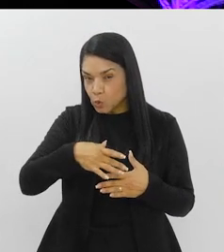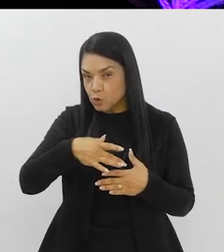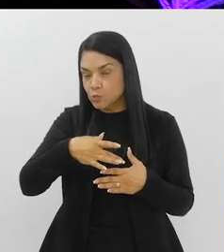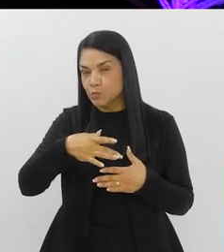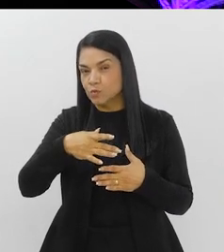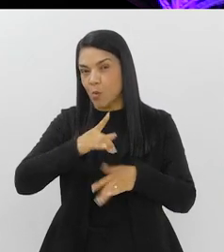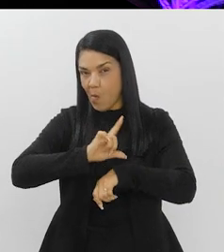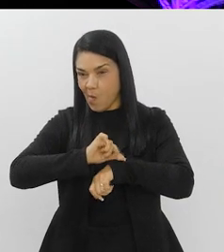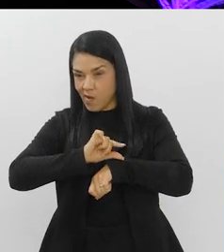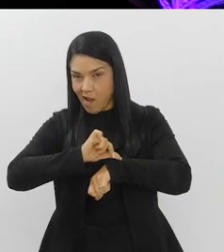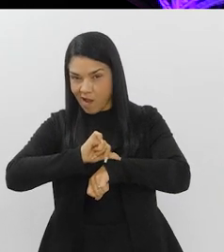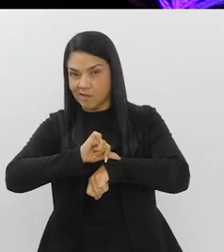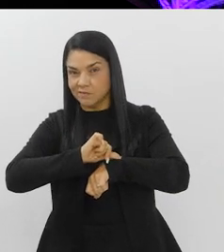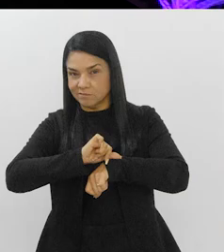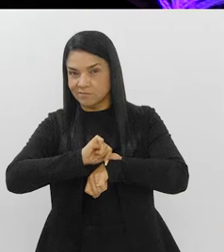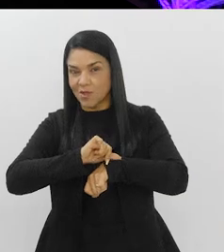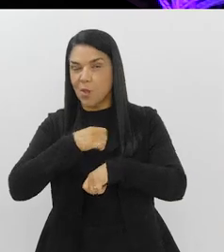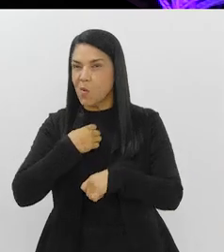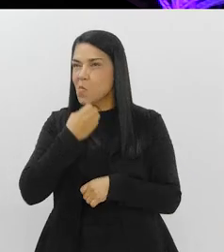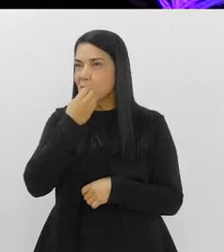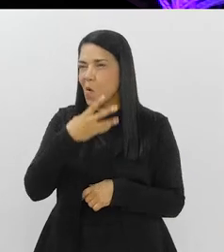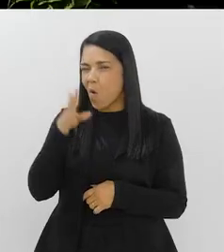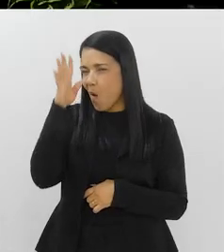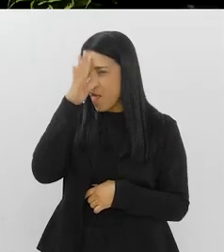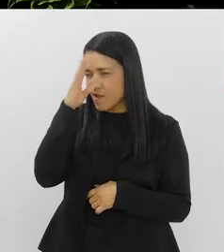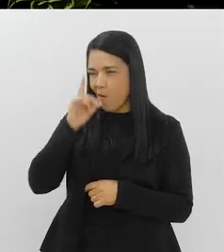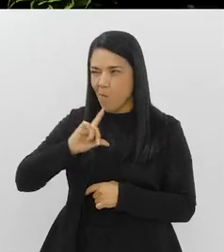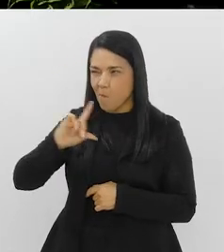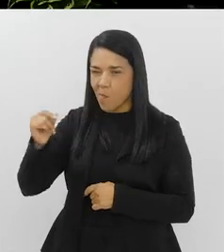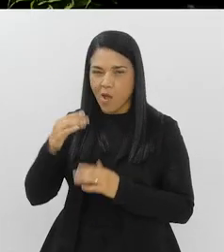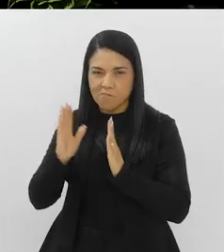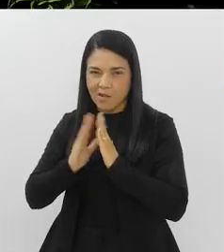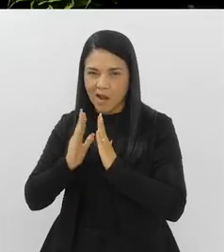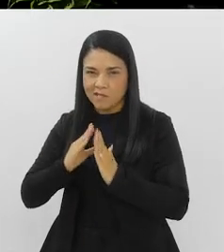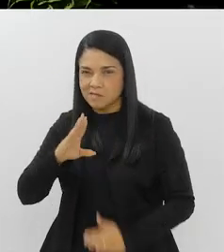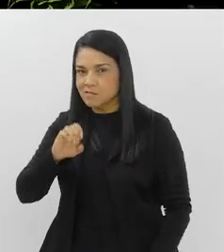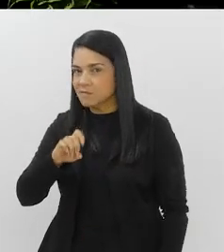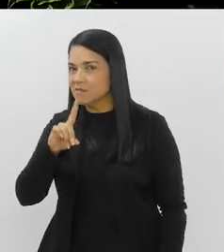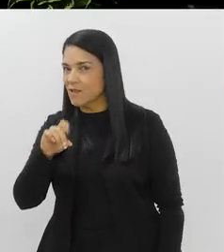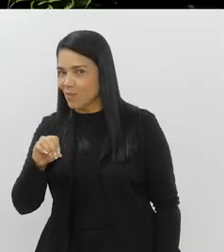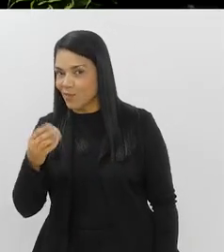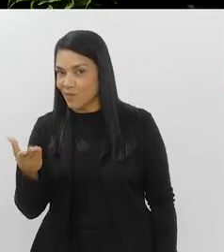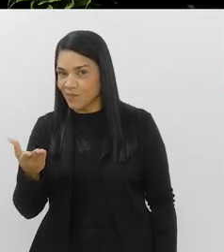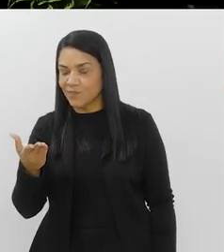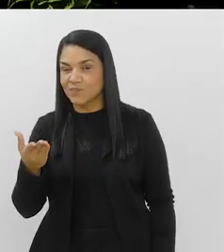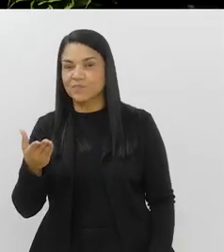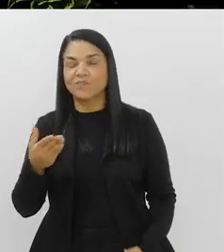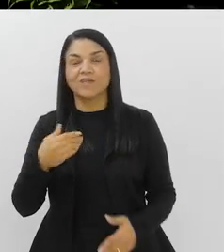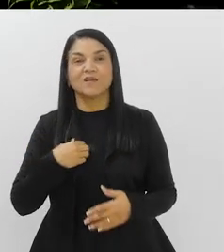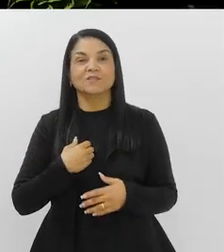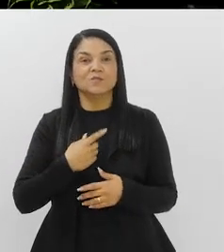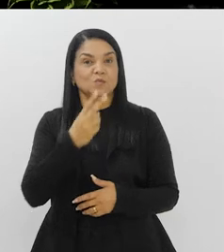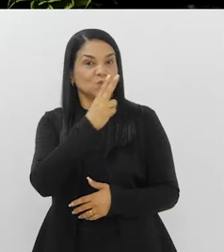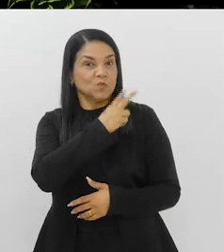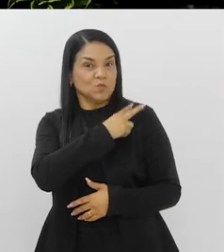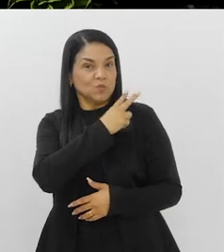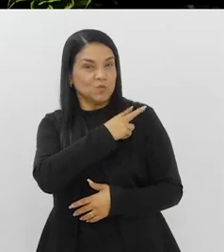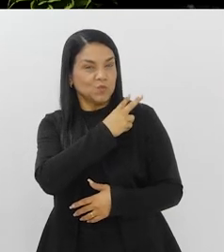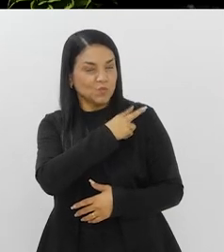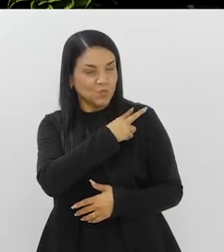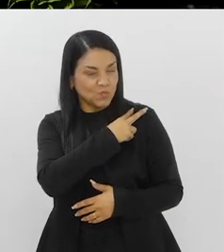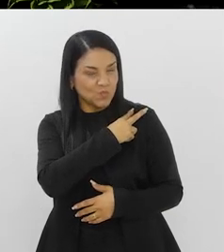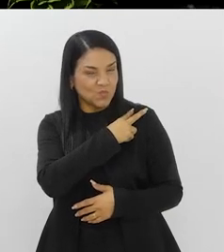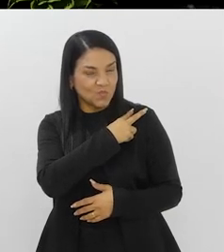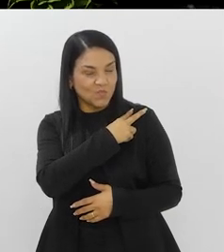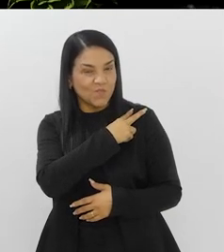tempos eu até achava legal aquilo liberar eu ia embora sabe mas no no segundo